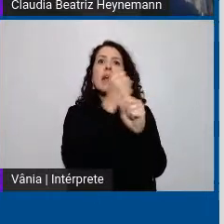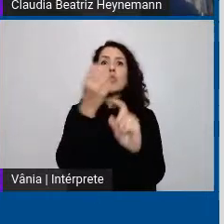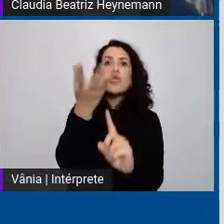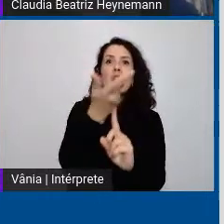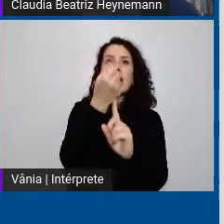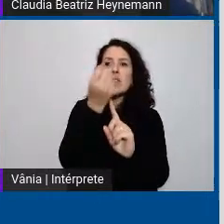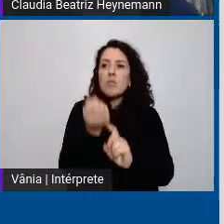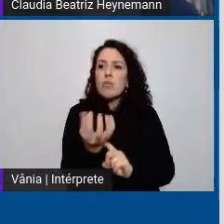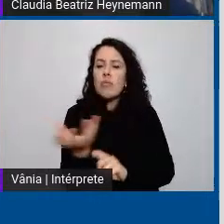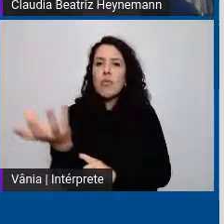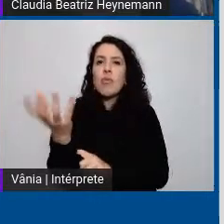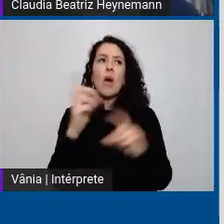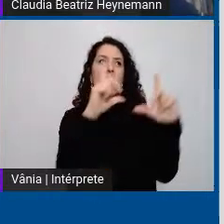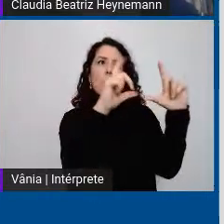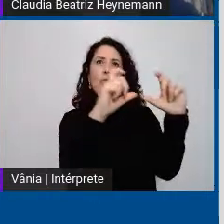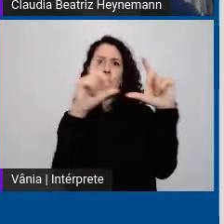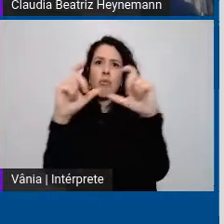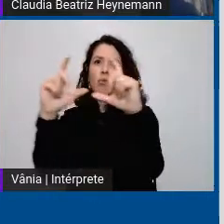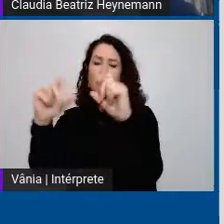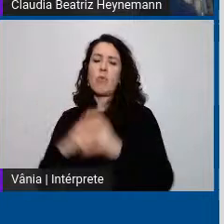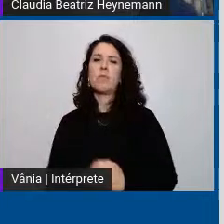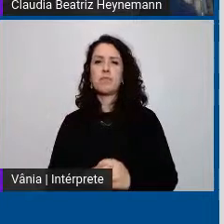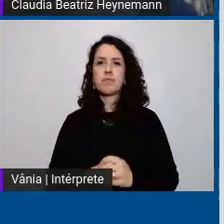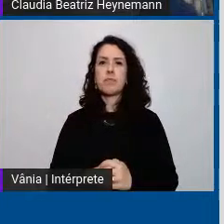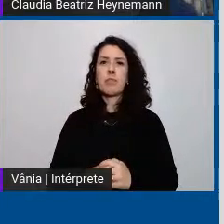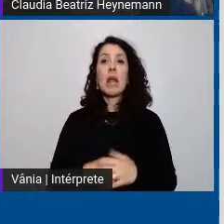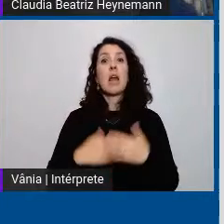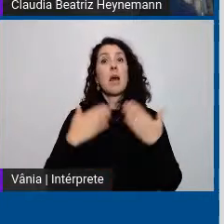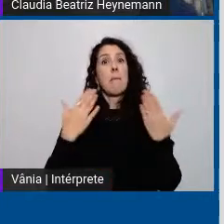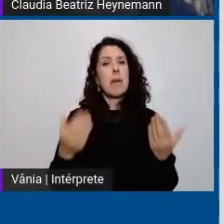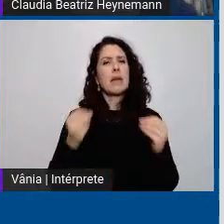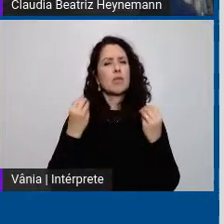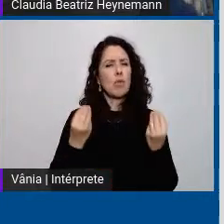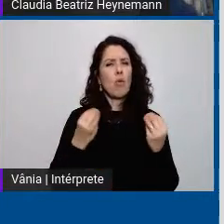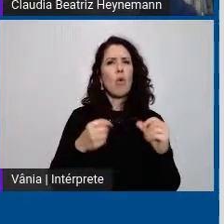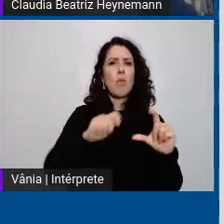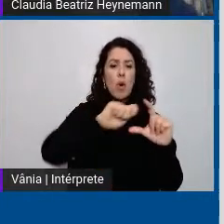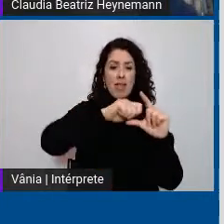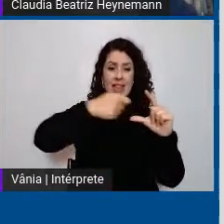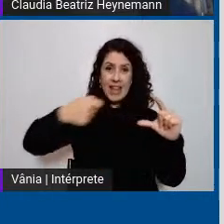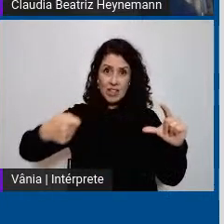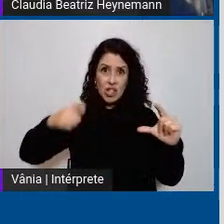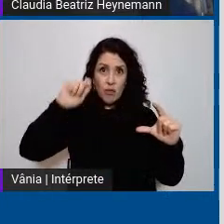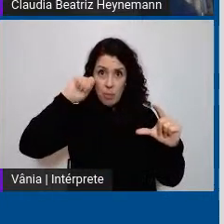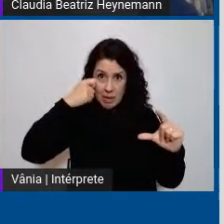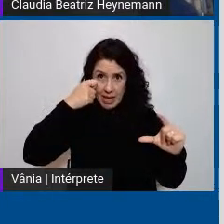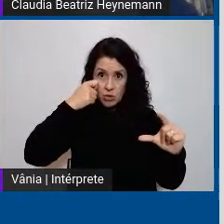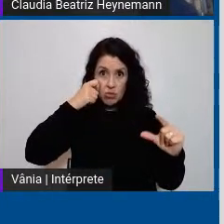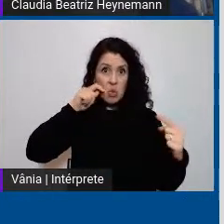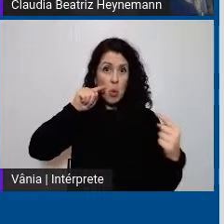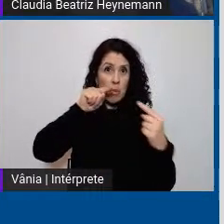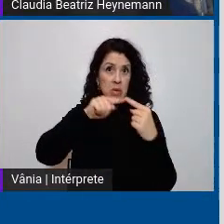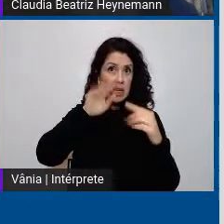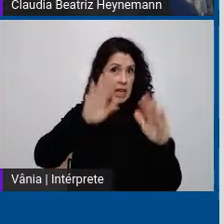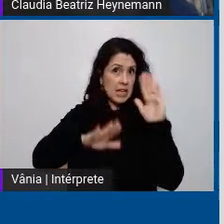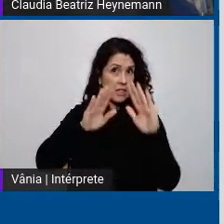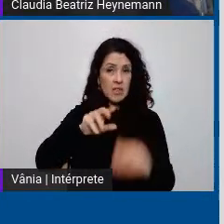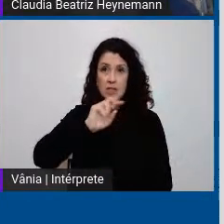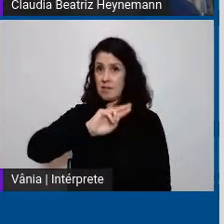esse inventário das caixas de negativos não se faça acompanhar das imagens correspondentes,